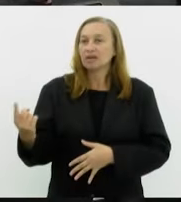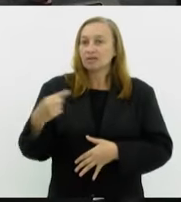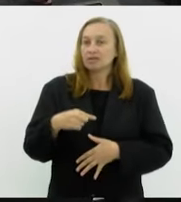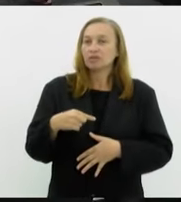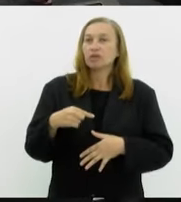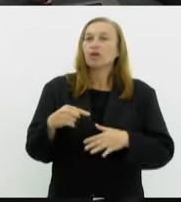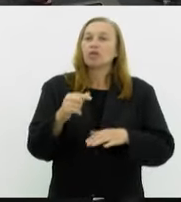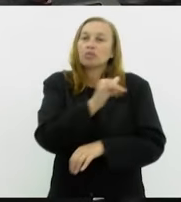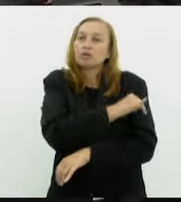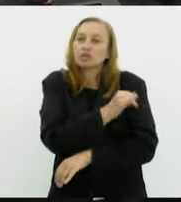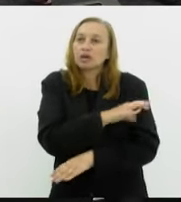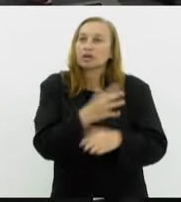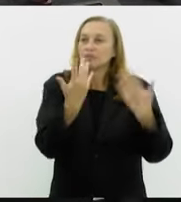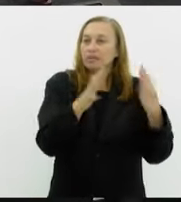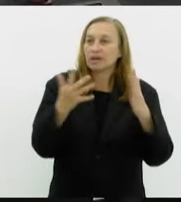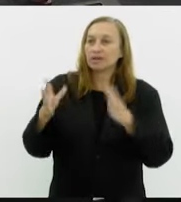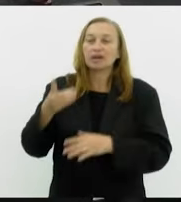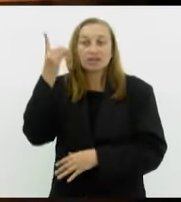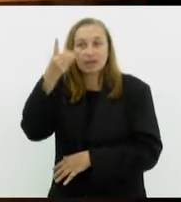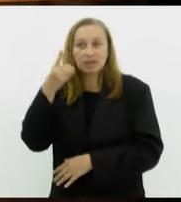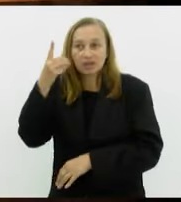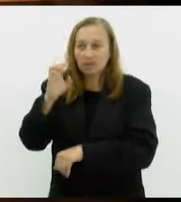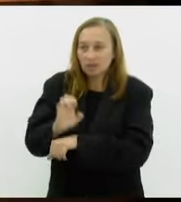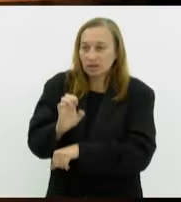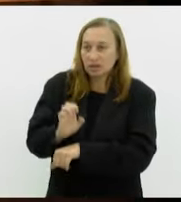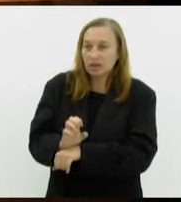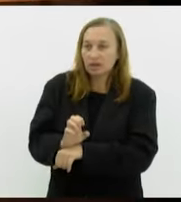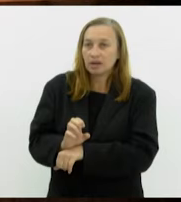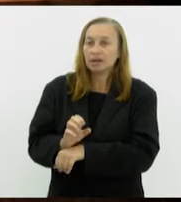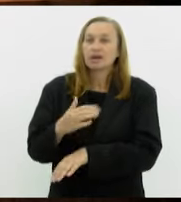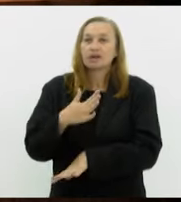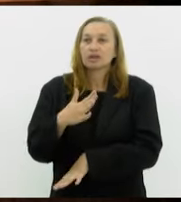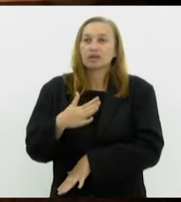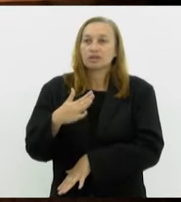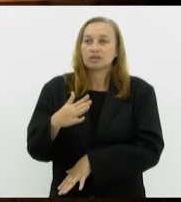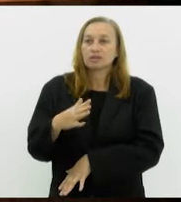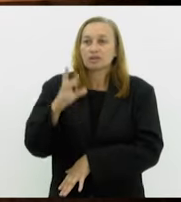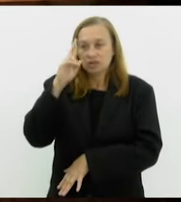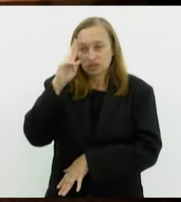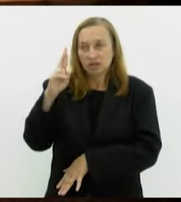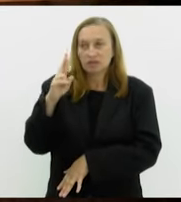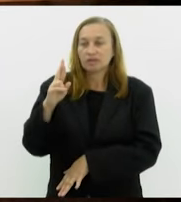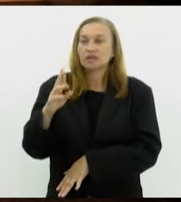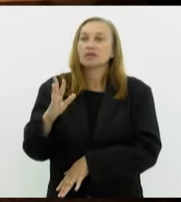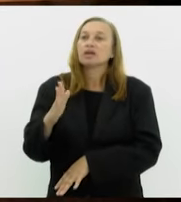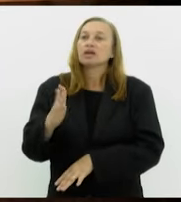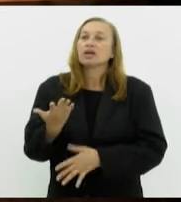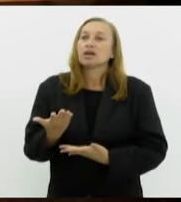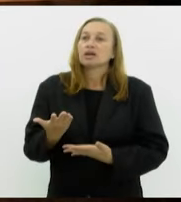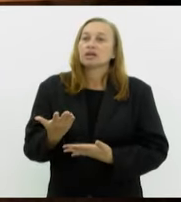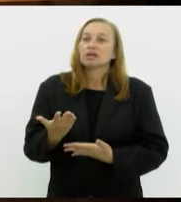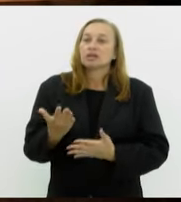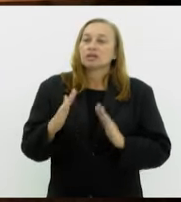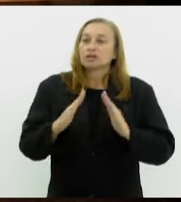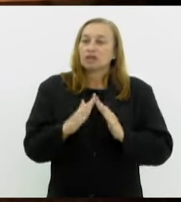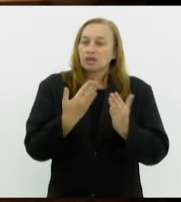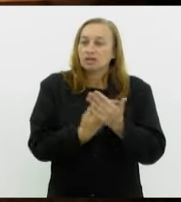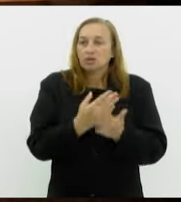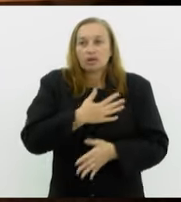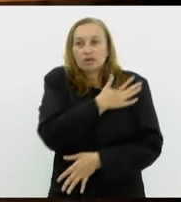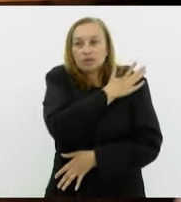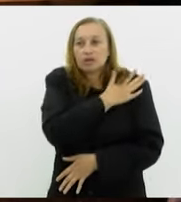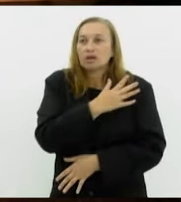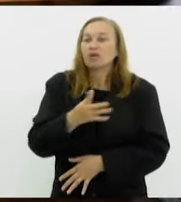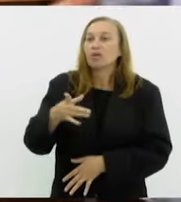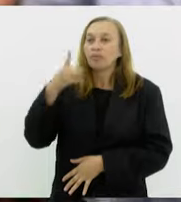deputado estadual Tenente Coimbra, que é um pioneiro, que é um capitão aí das escolas cívico-militar. E como a deputada